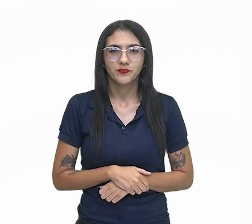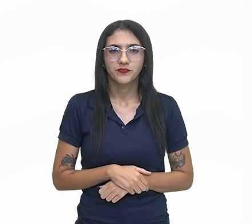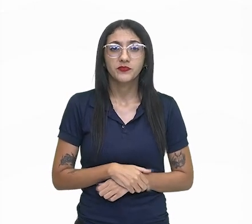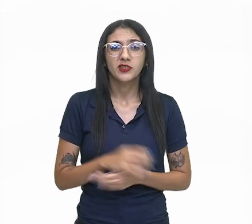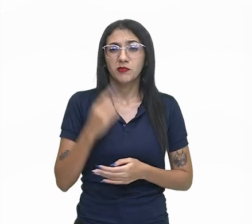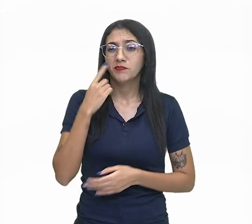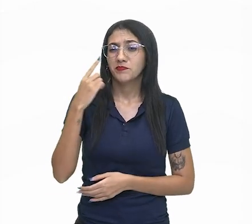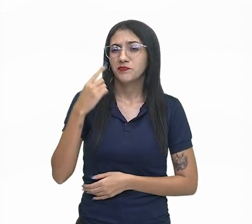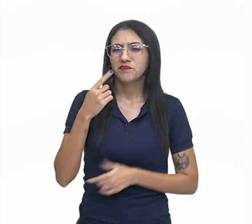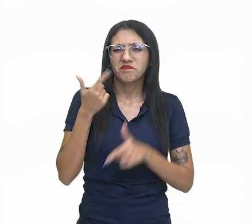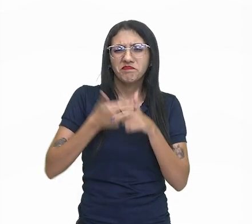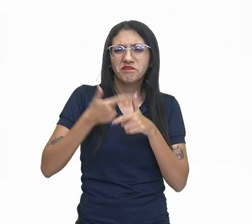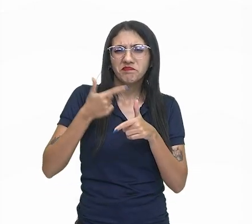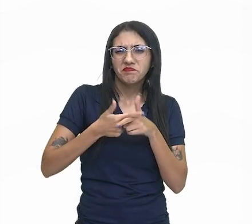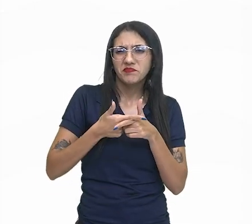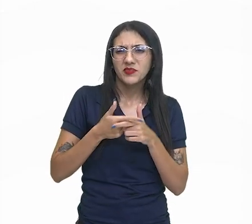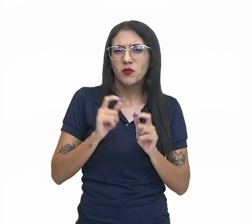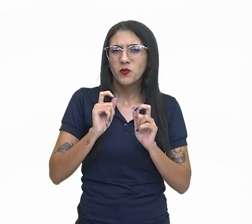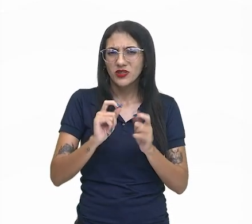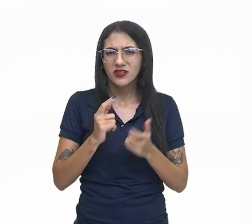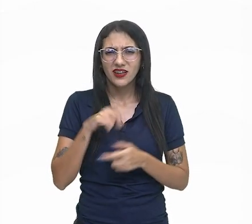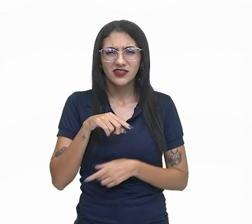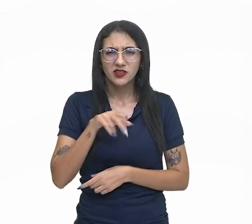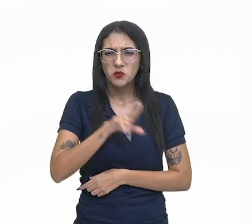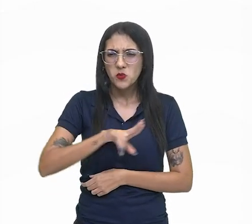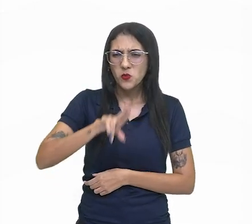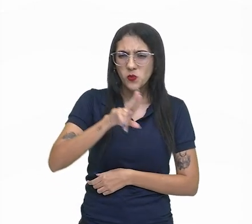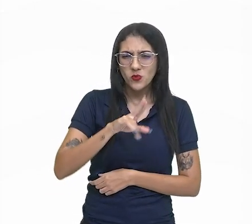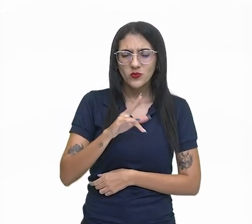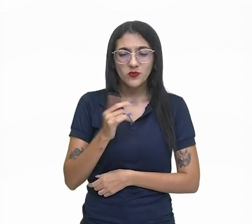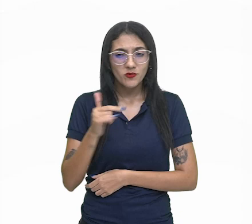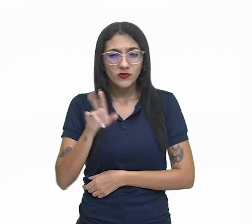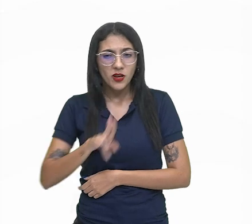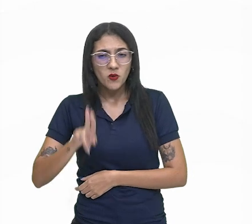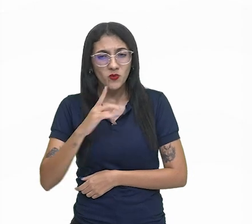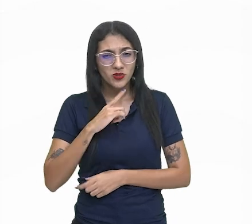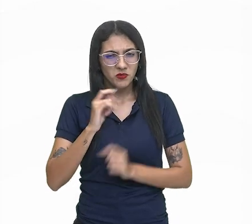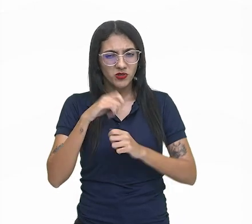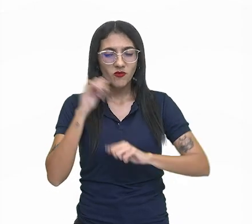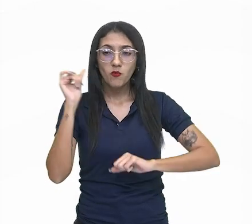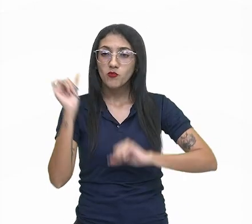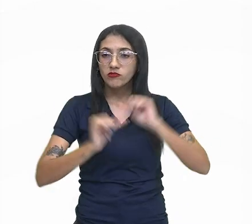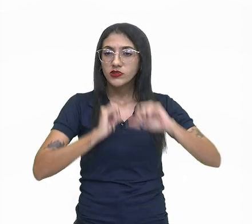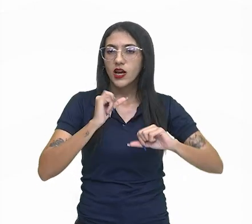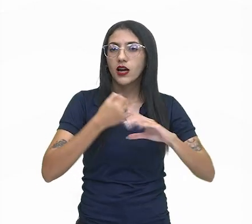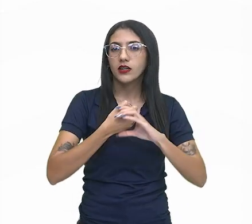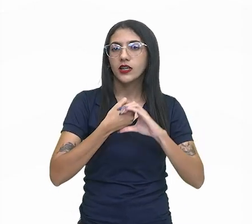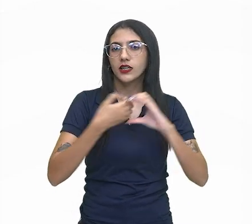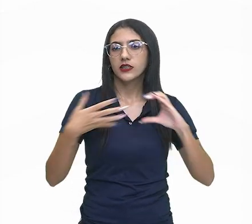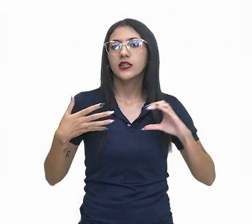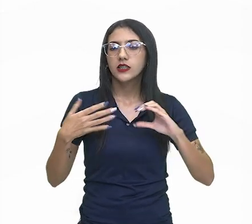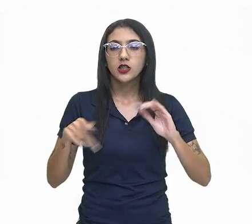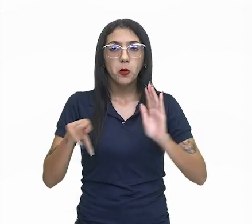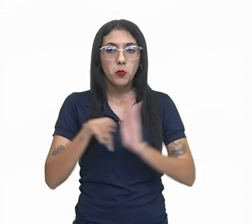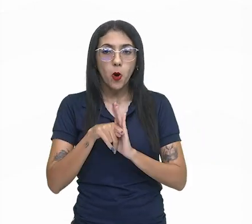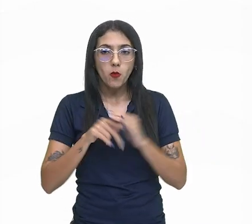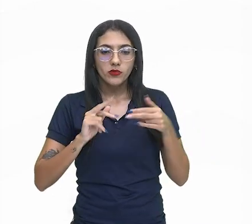pontos falhos, que essa premissa de que o uso e desuso podem modificar características que estavam ali nos